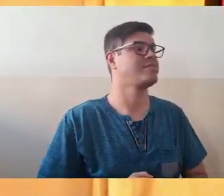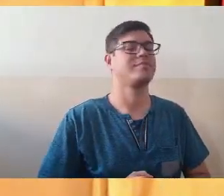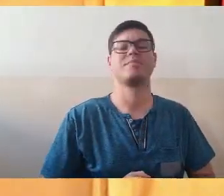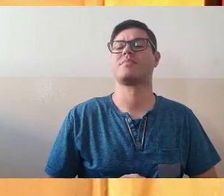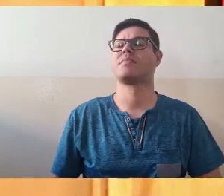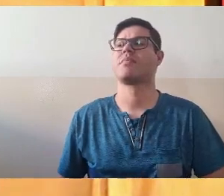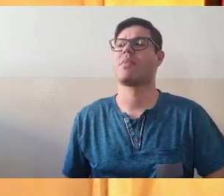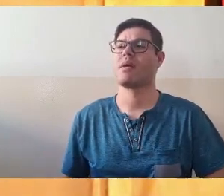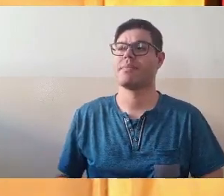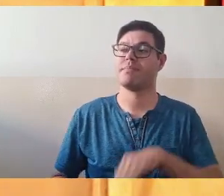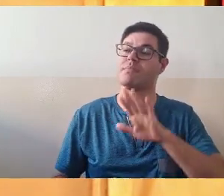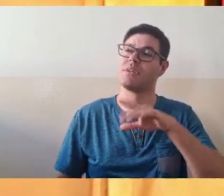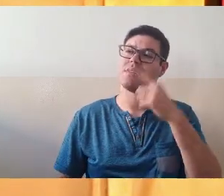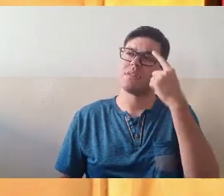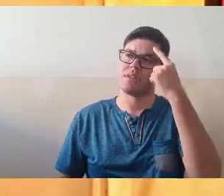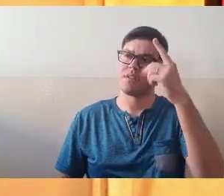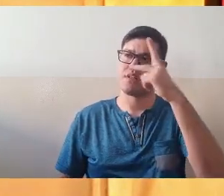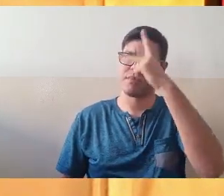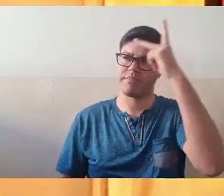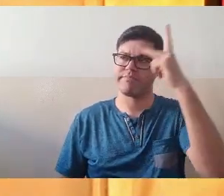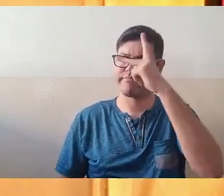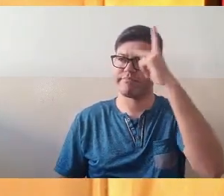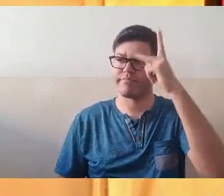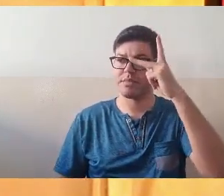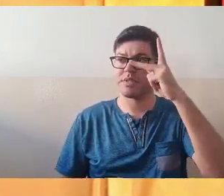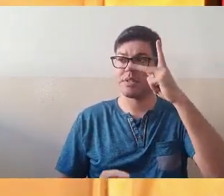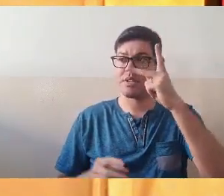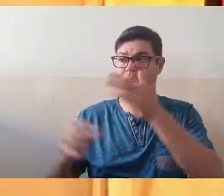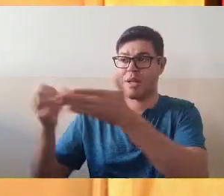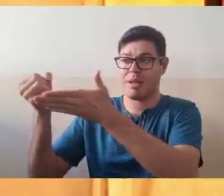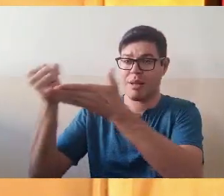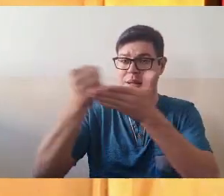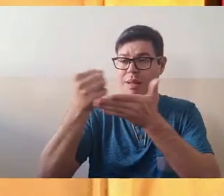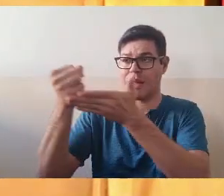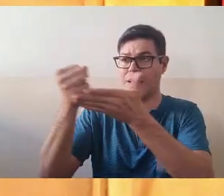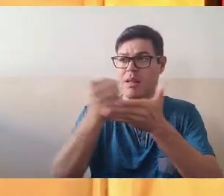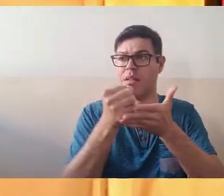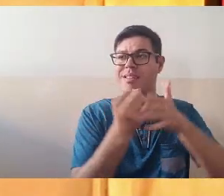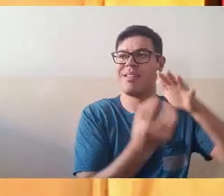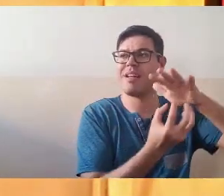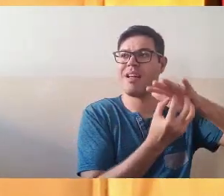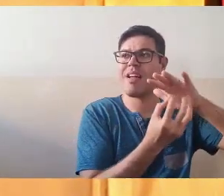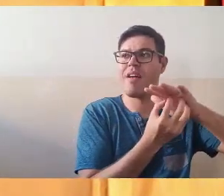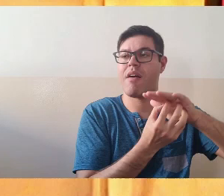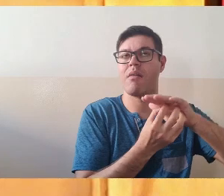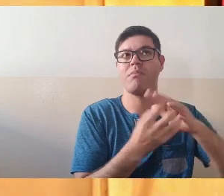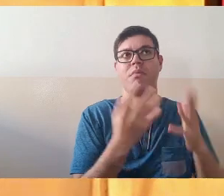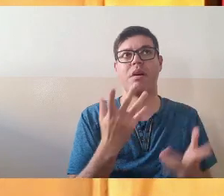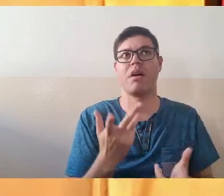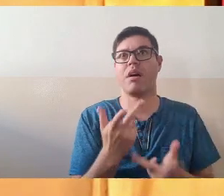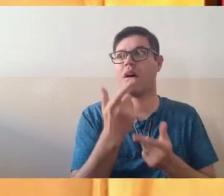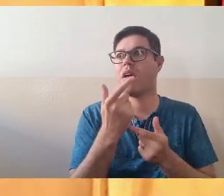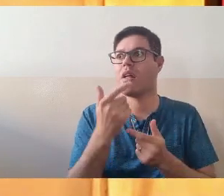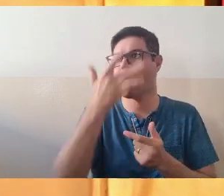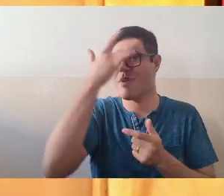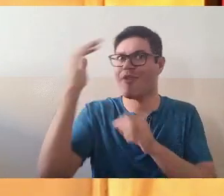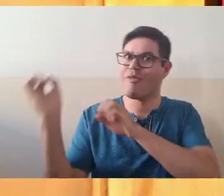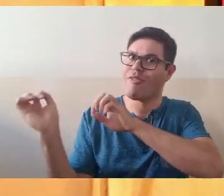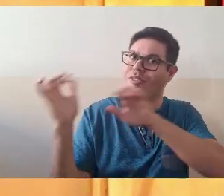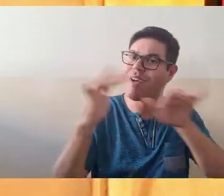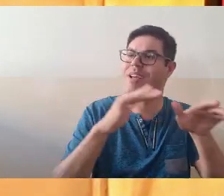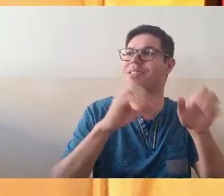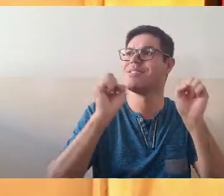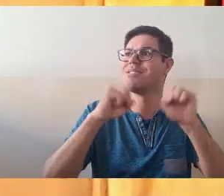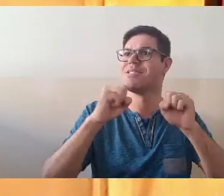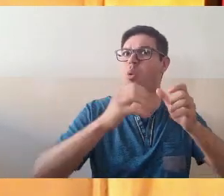ideia do prefeito Pedrinho Eliseu levar o pessoal para a Praça Barão foi fantástica, né? Sim. Ali o pessoal vai mesmo, né? Sim.